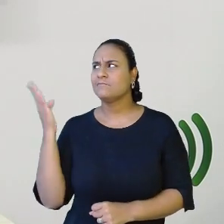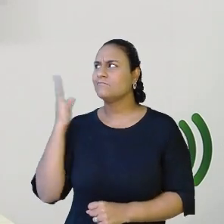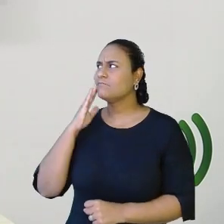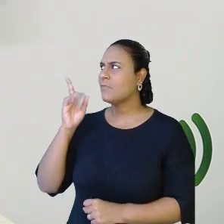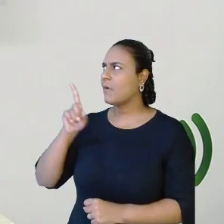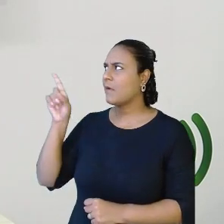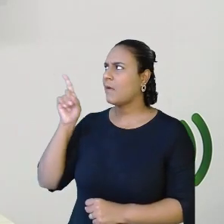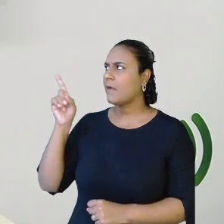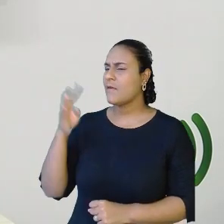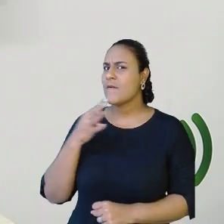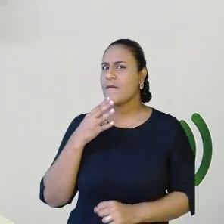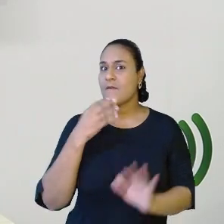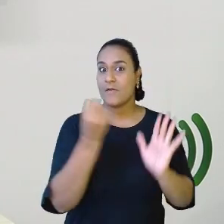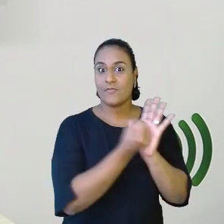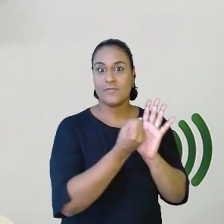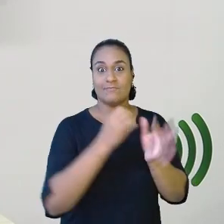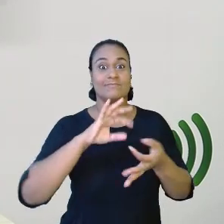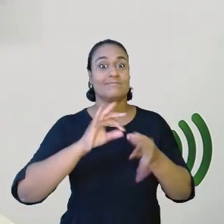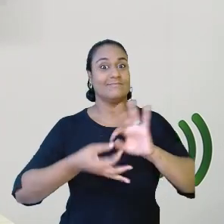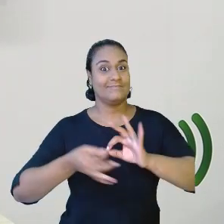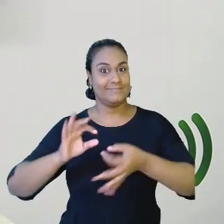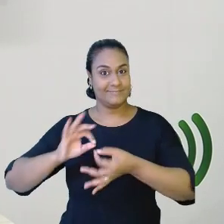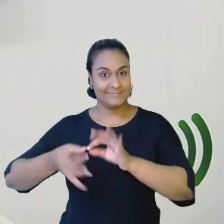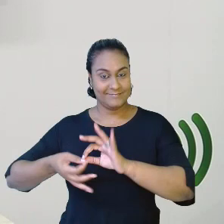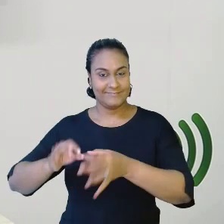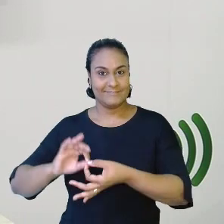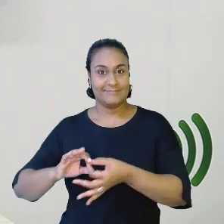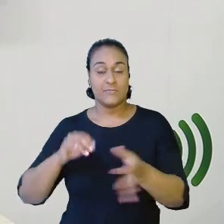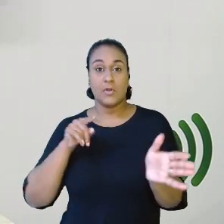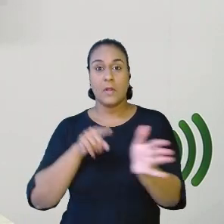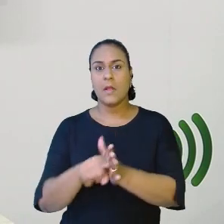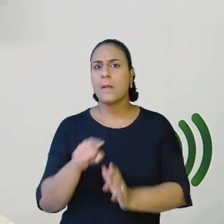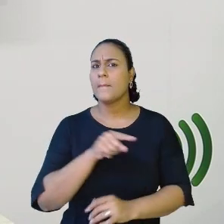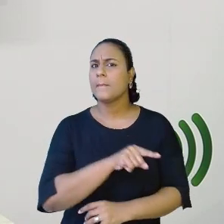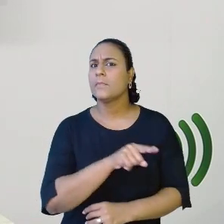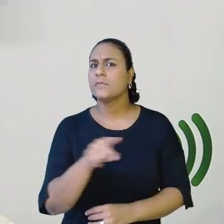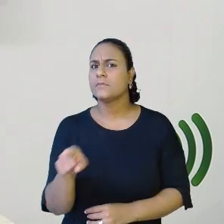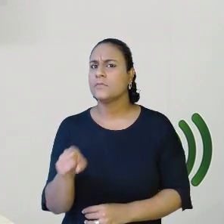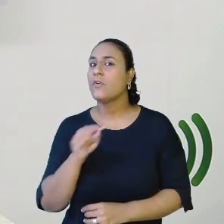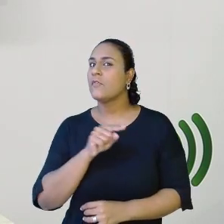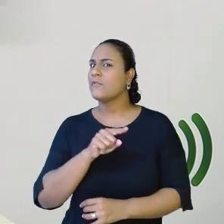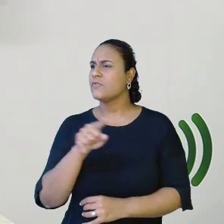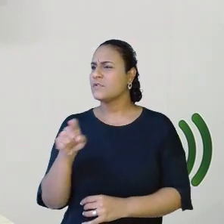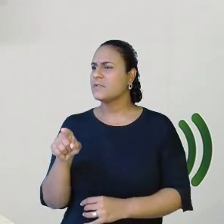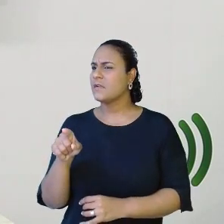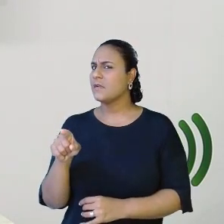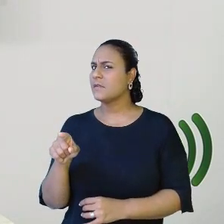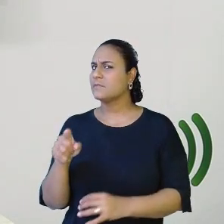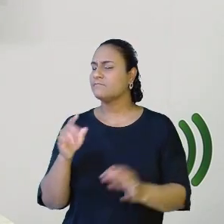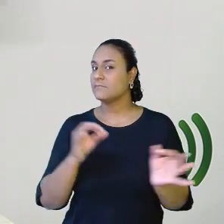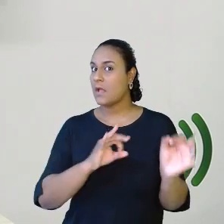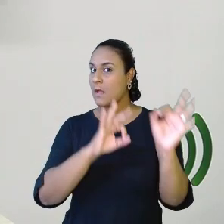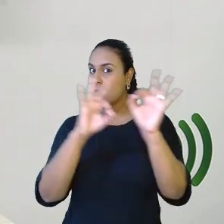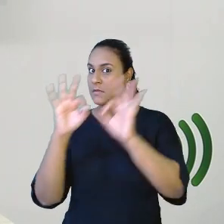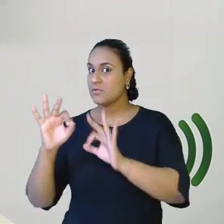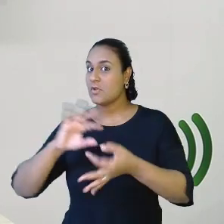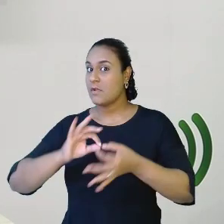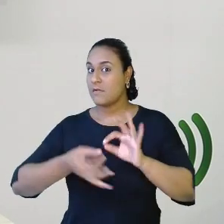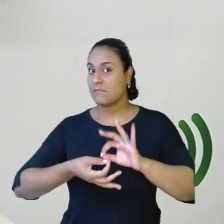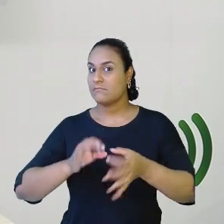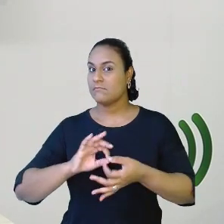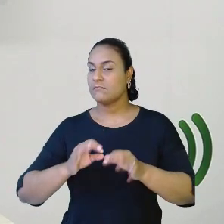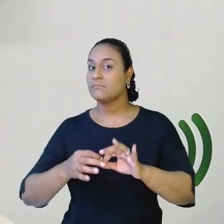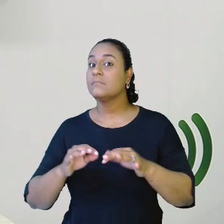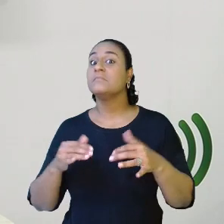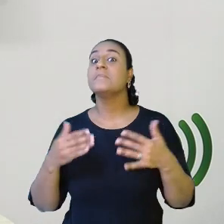esse? Das Olimpíadas, né? E olha a pergunta para vocês. Você está acompanhando as Olimpíadas e aí?